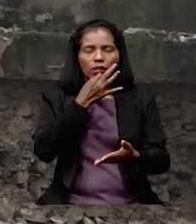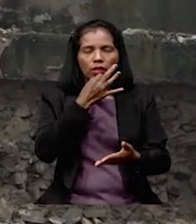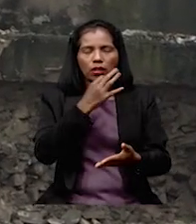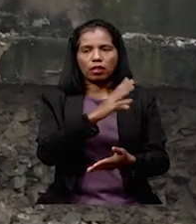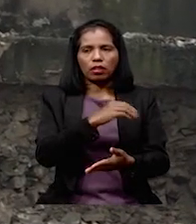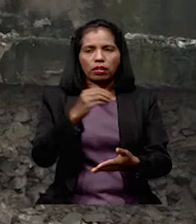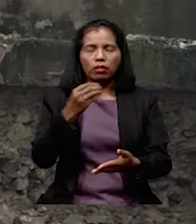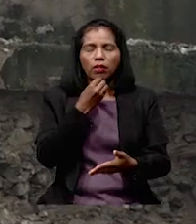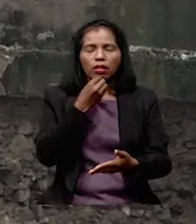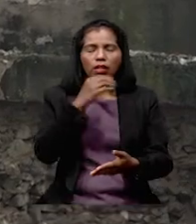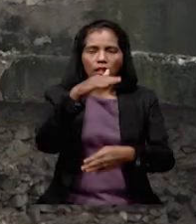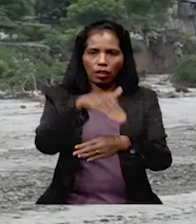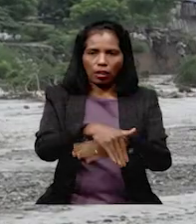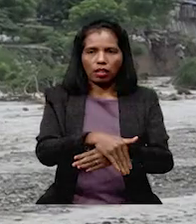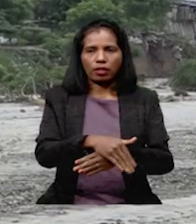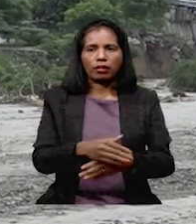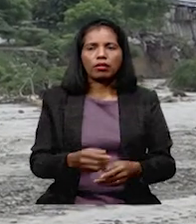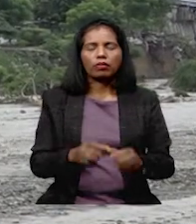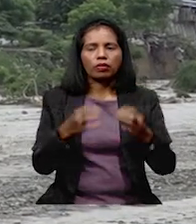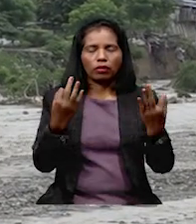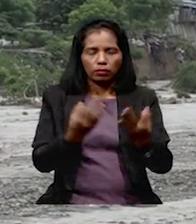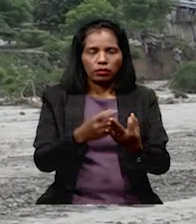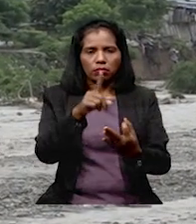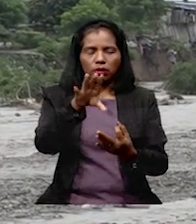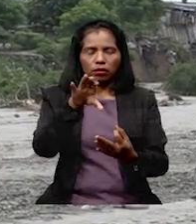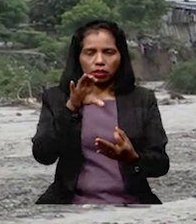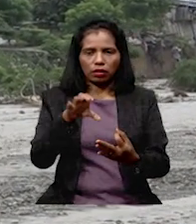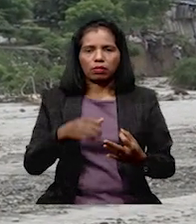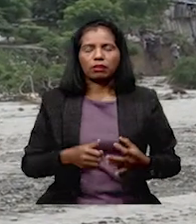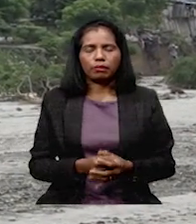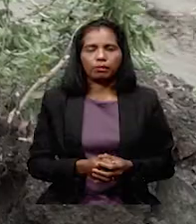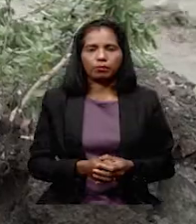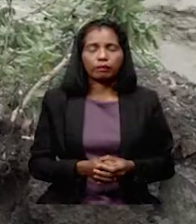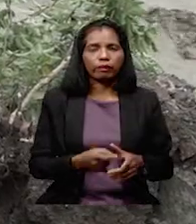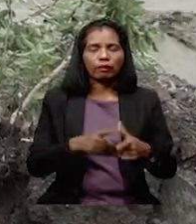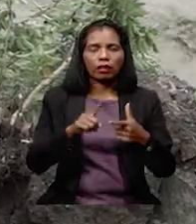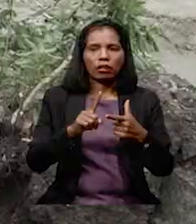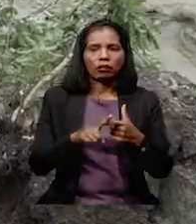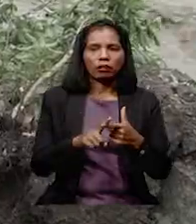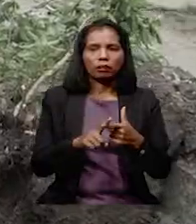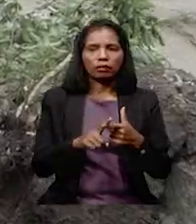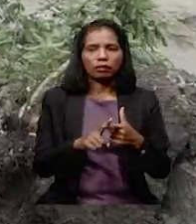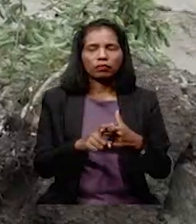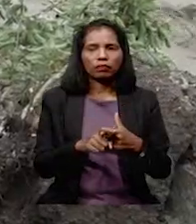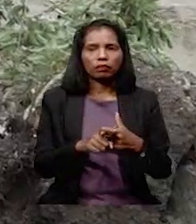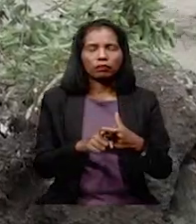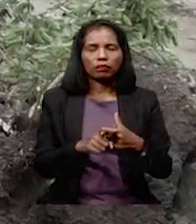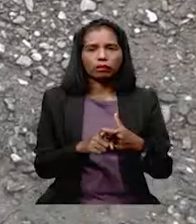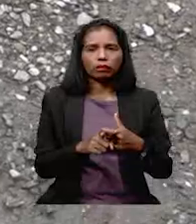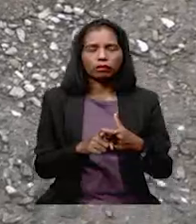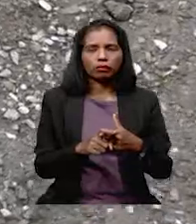calanha, for apoio que a família atuada, está prepara, depois be ia